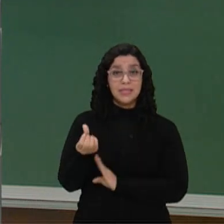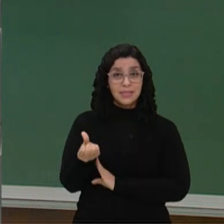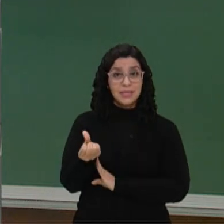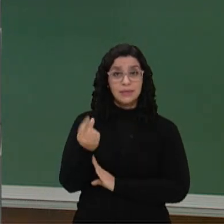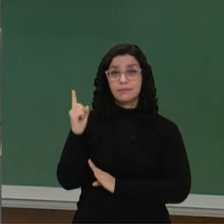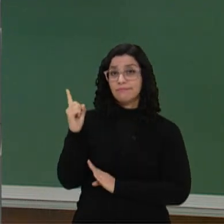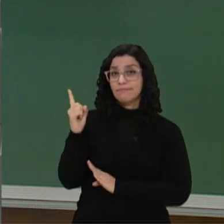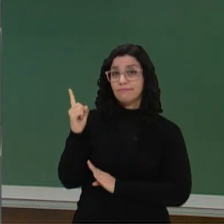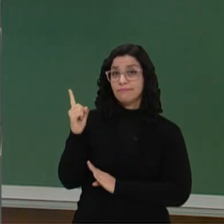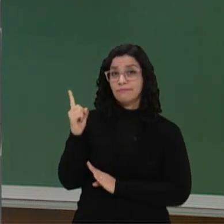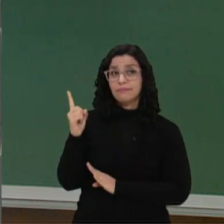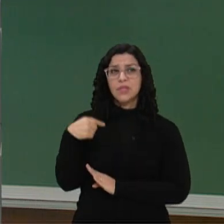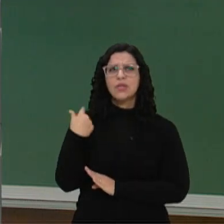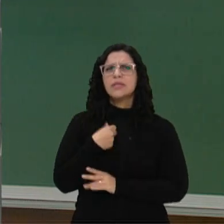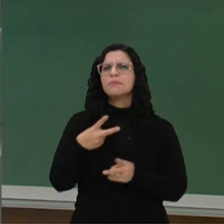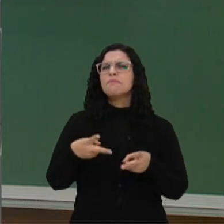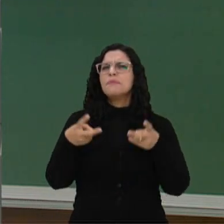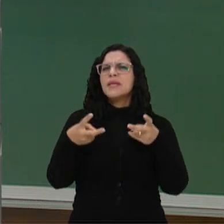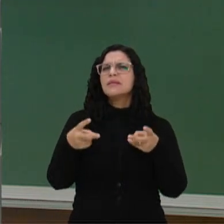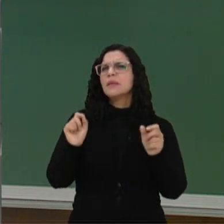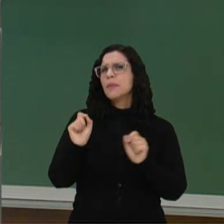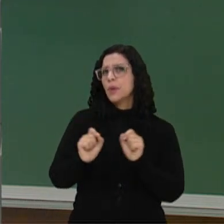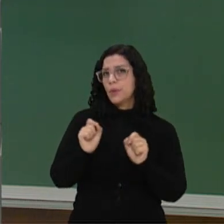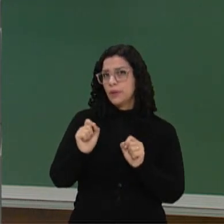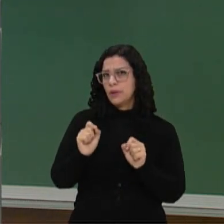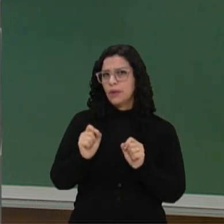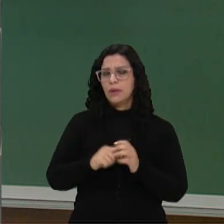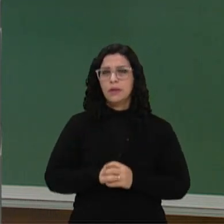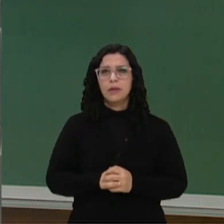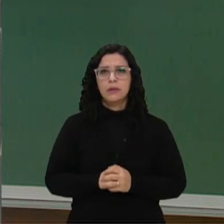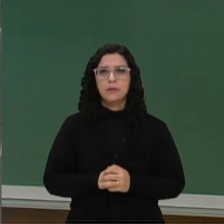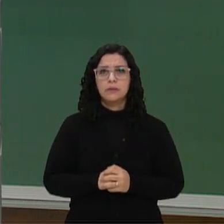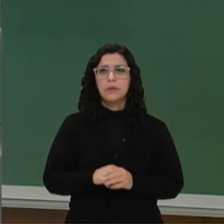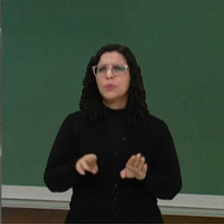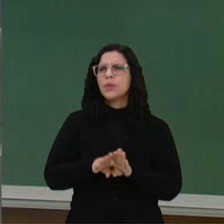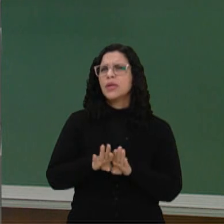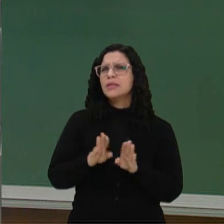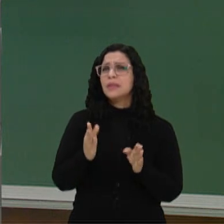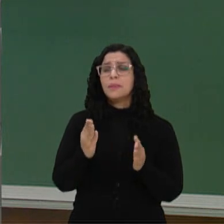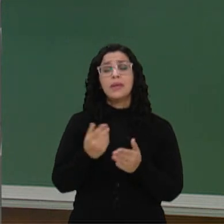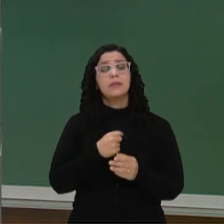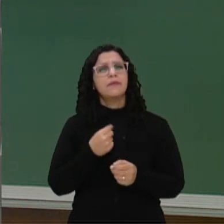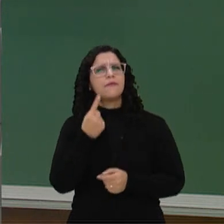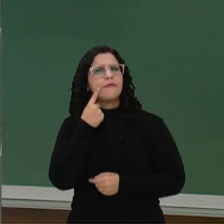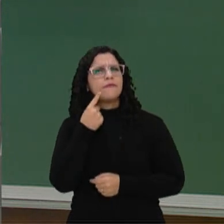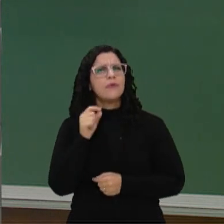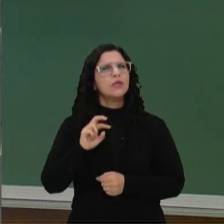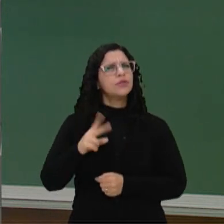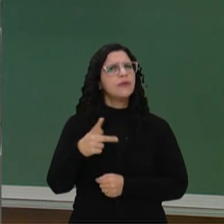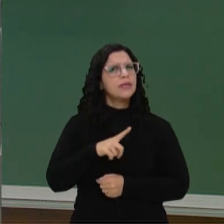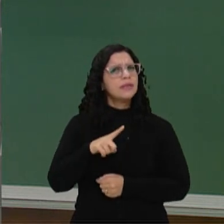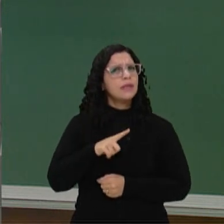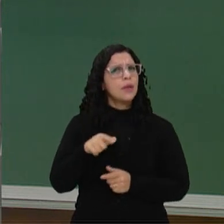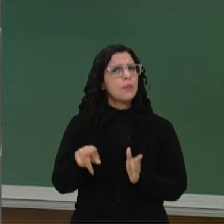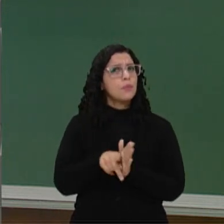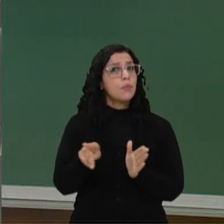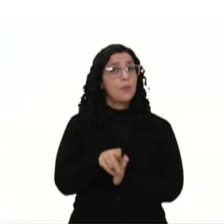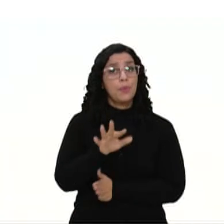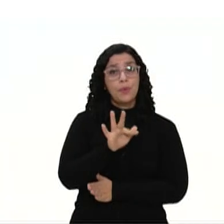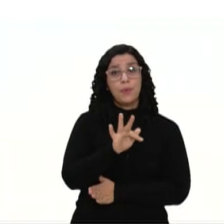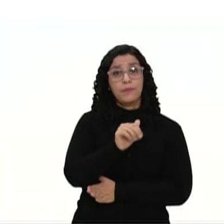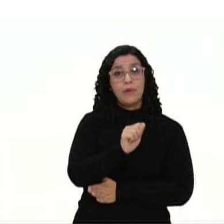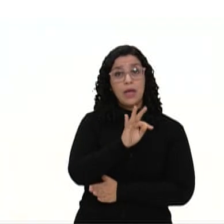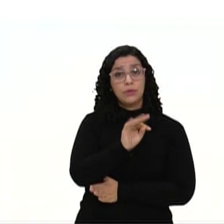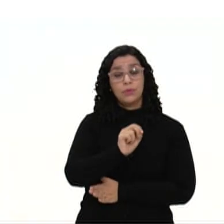6. É para identificar e diferenciar também o fato e opinião,